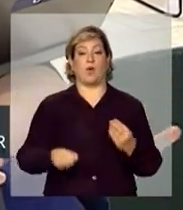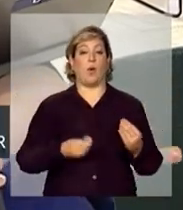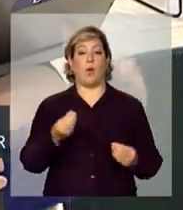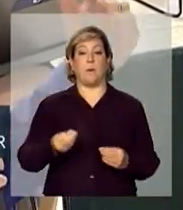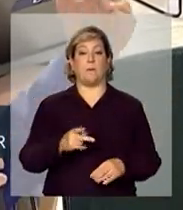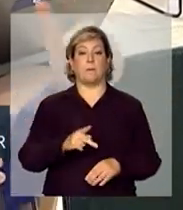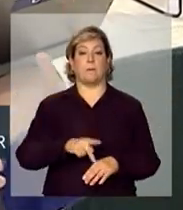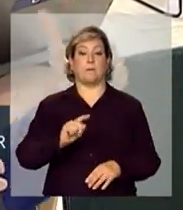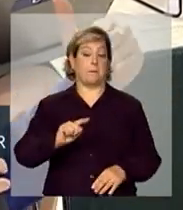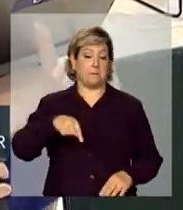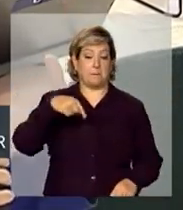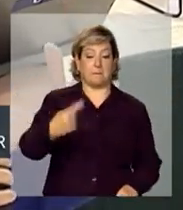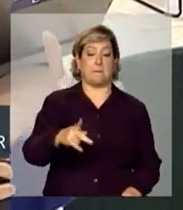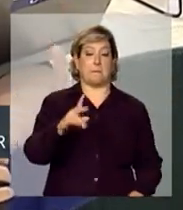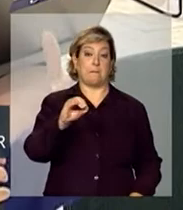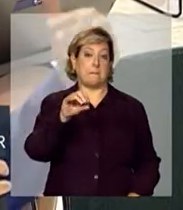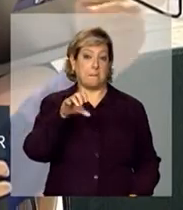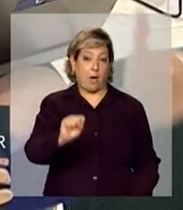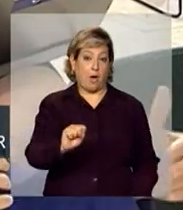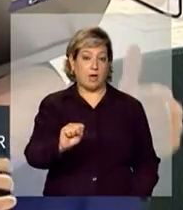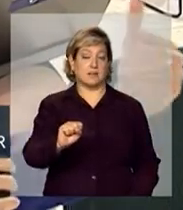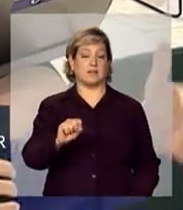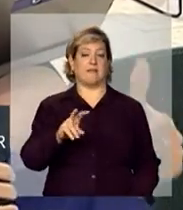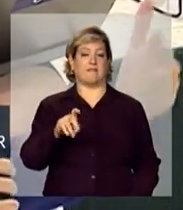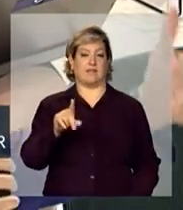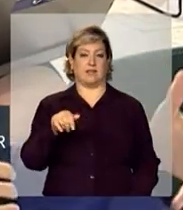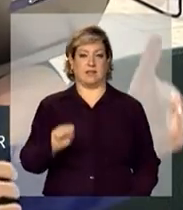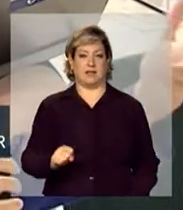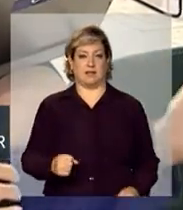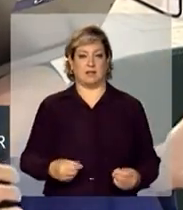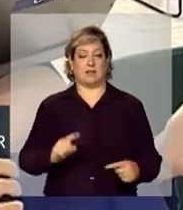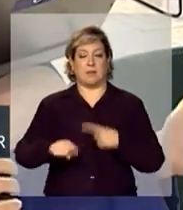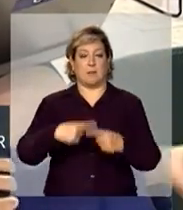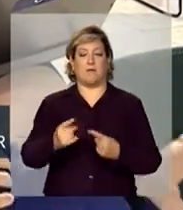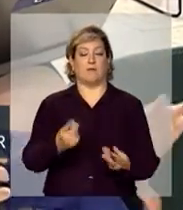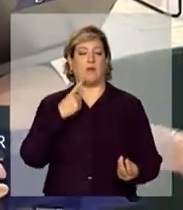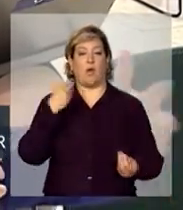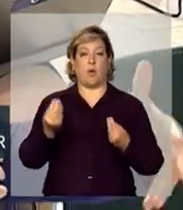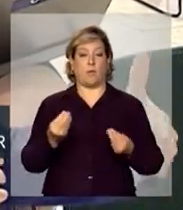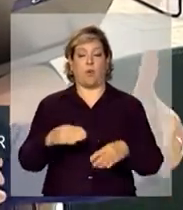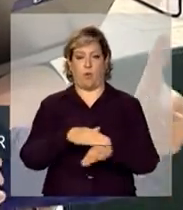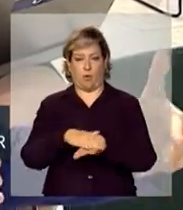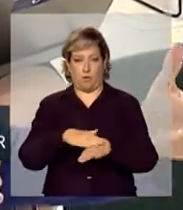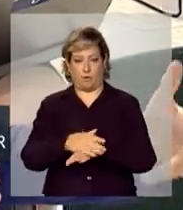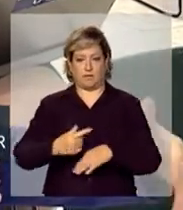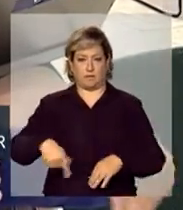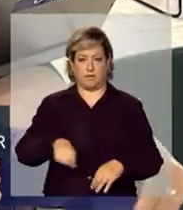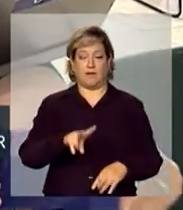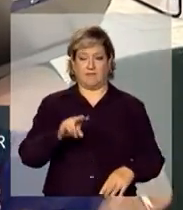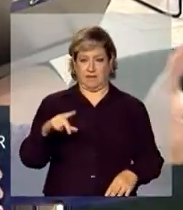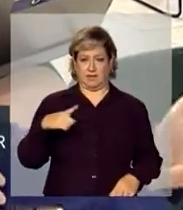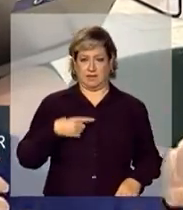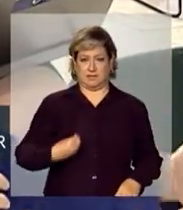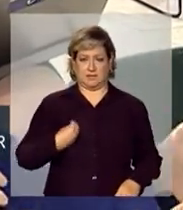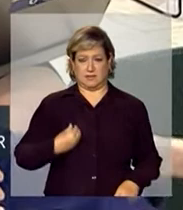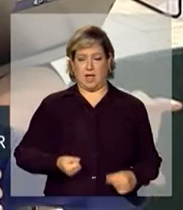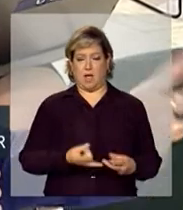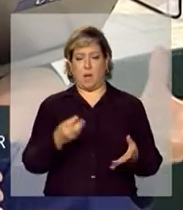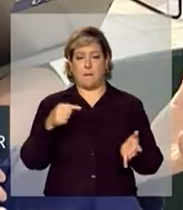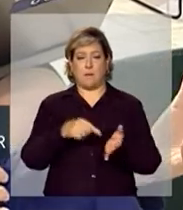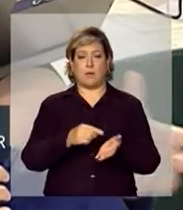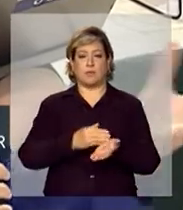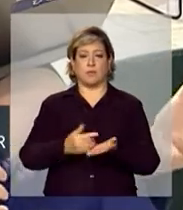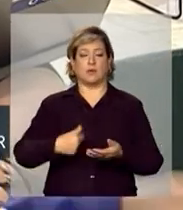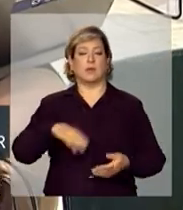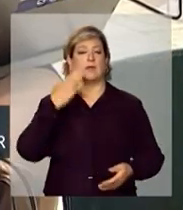então Pelo que eu entendi assim essas medidas não existem ainda Elas serão criadas e discutidas nessas câmaras mas queria saber se existe aí algum ponto de partida